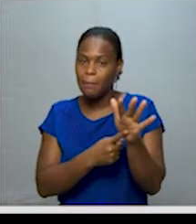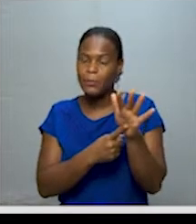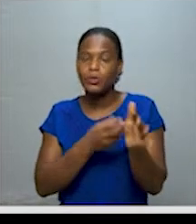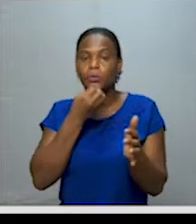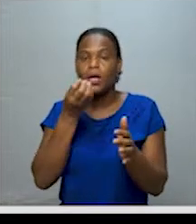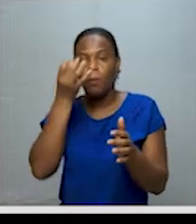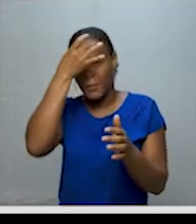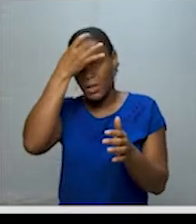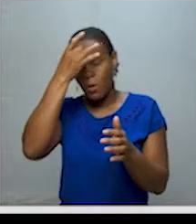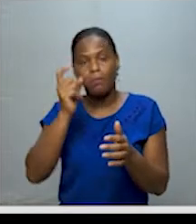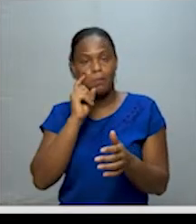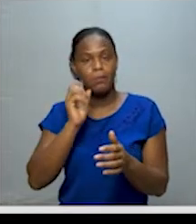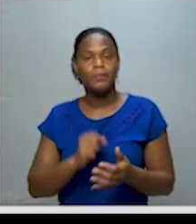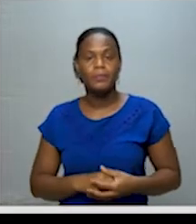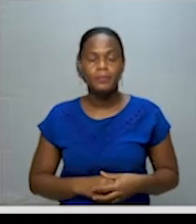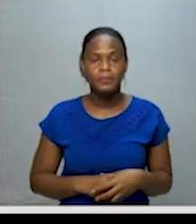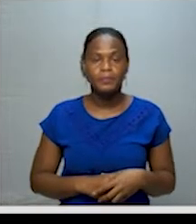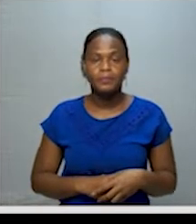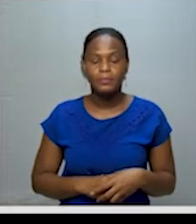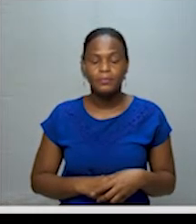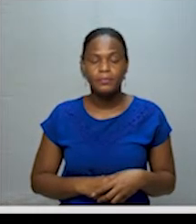que fundamentam a opinião defendida.